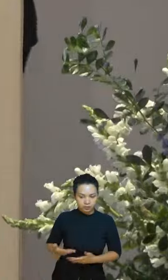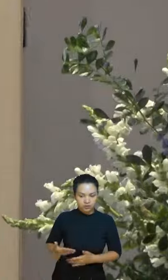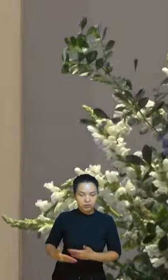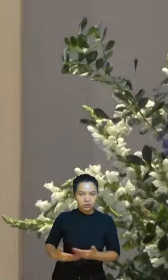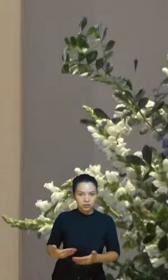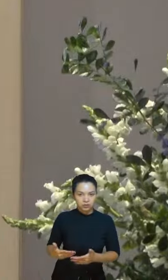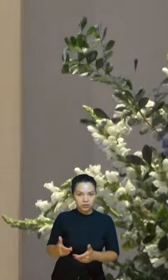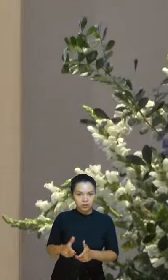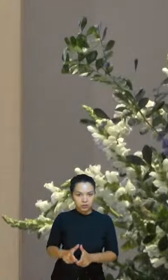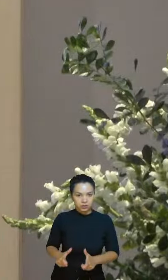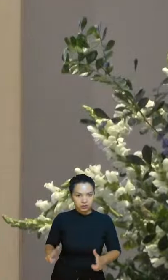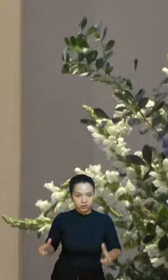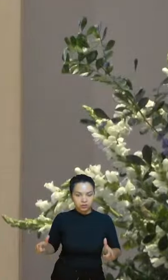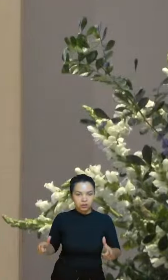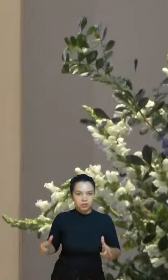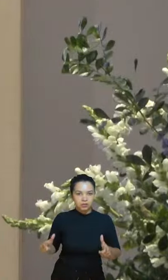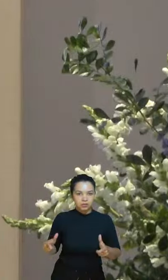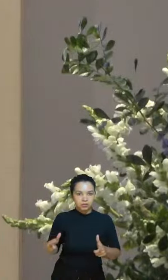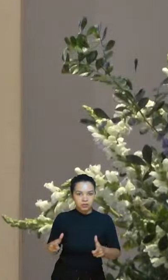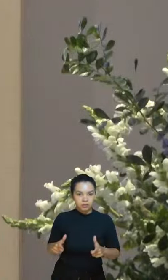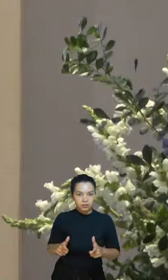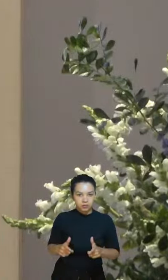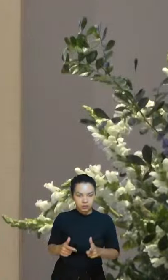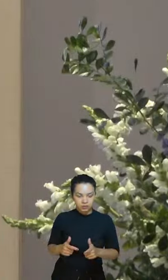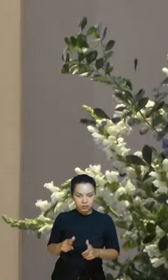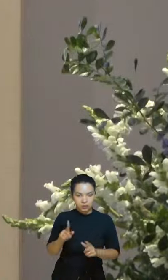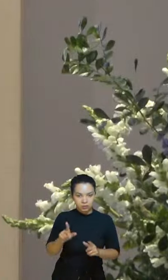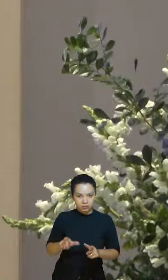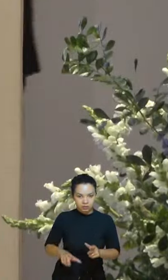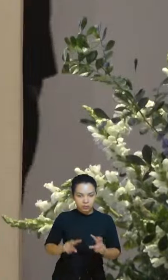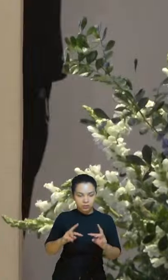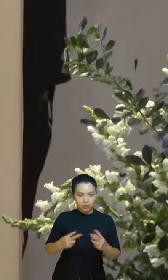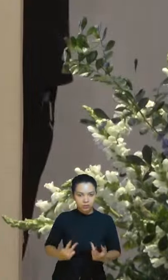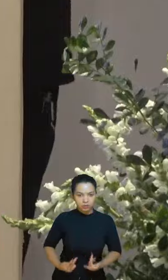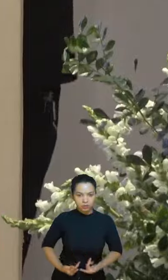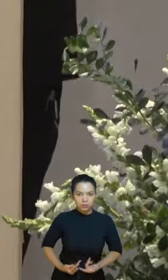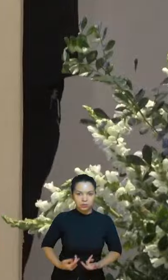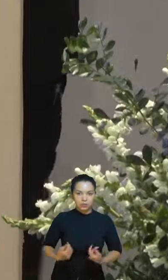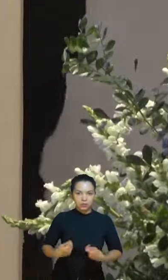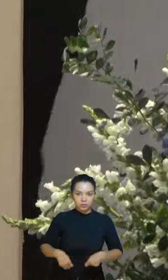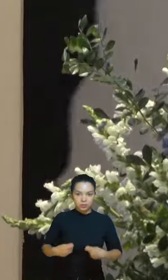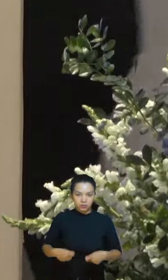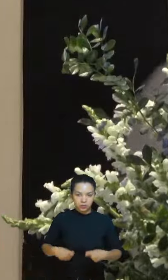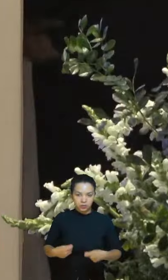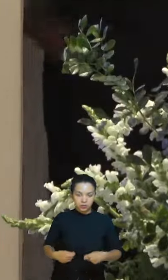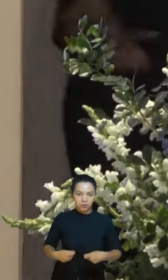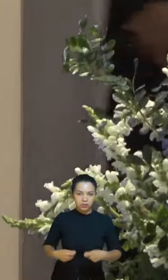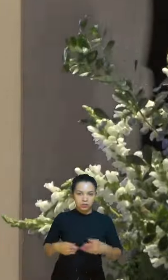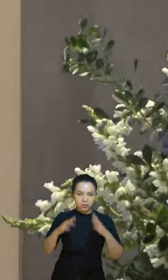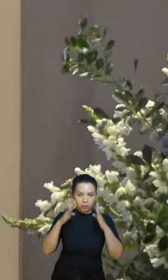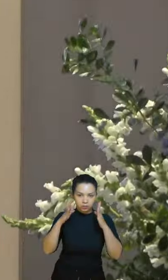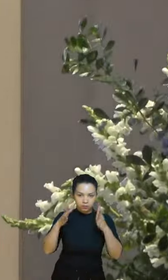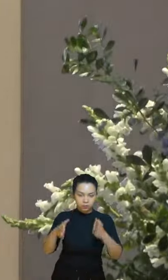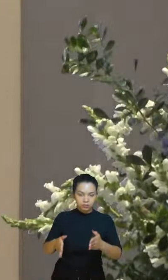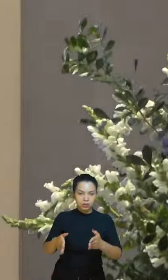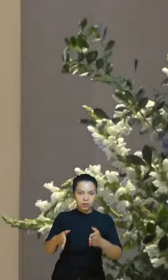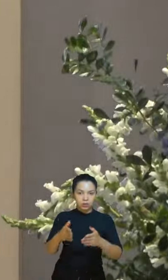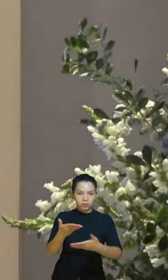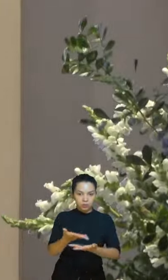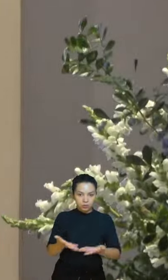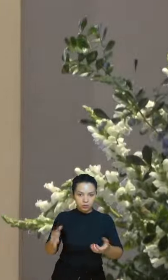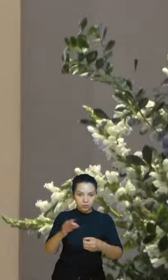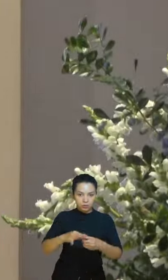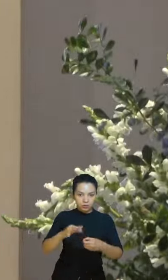da sua singularidade como ser Universal que devem voltar-se todas as instituições